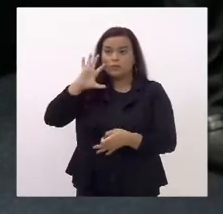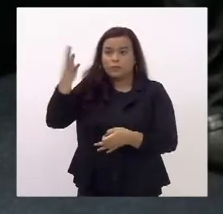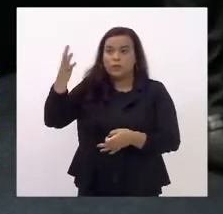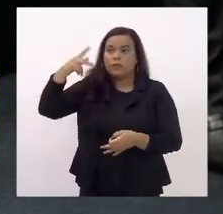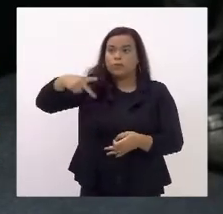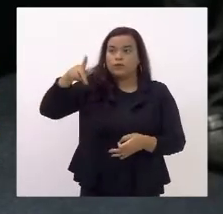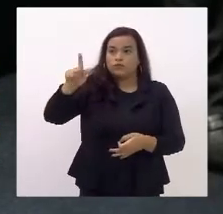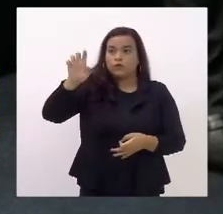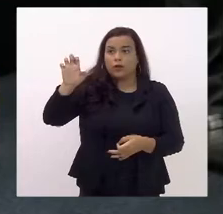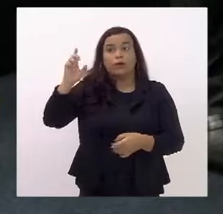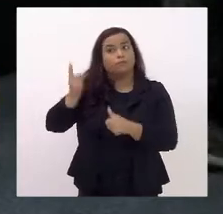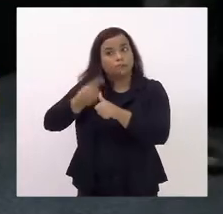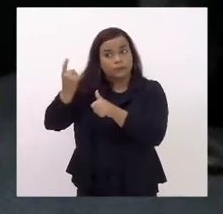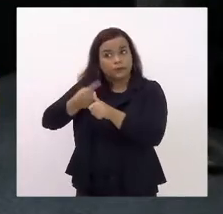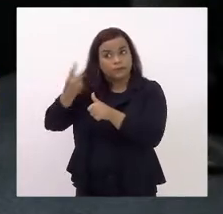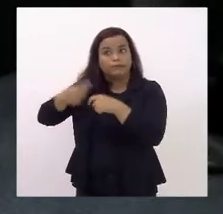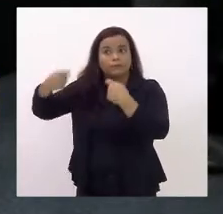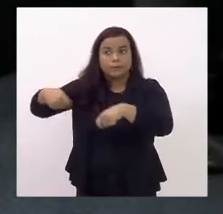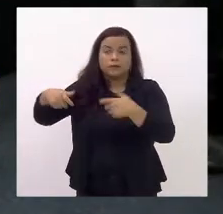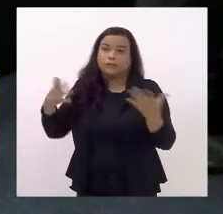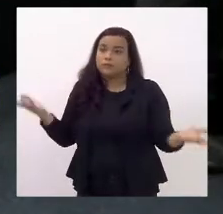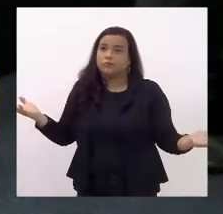Então, eu